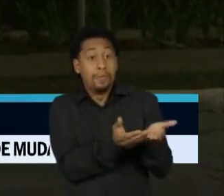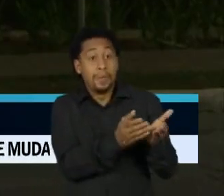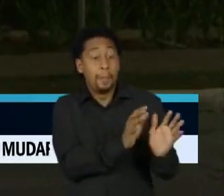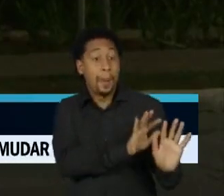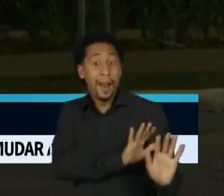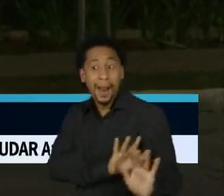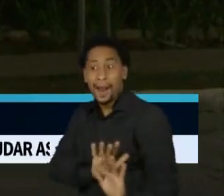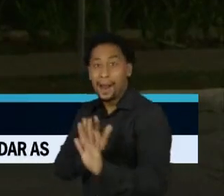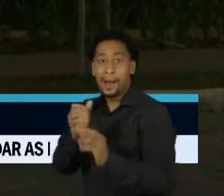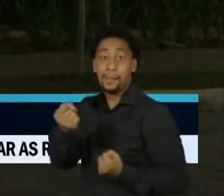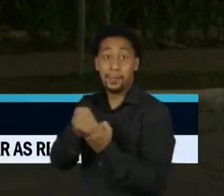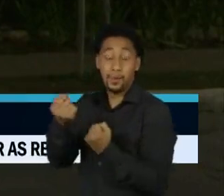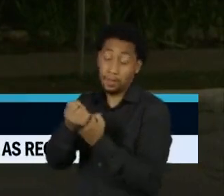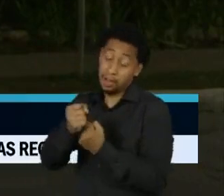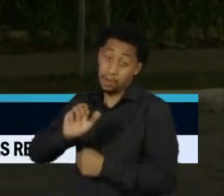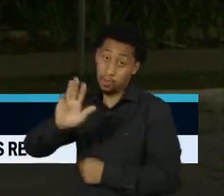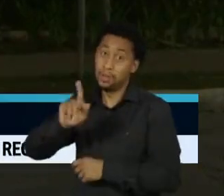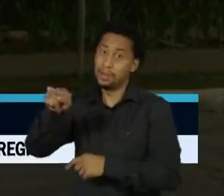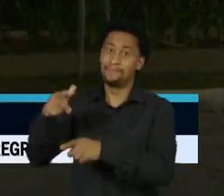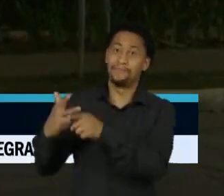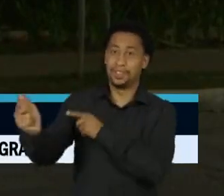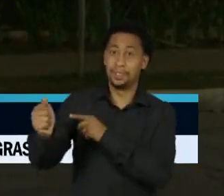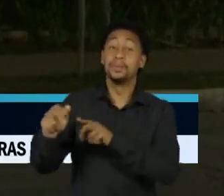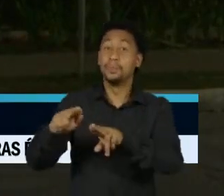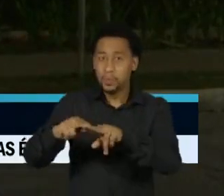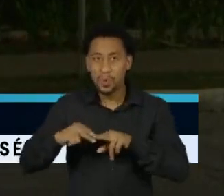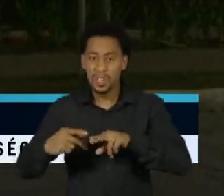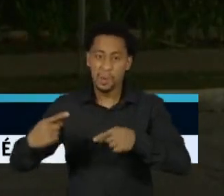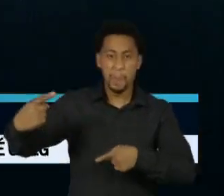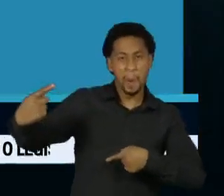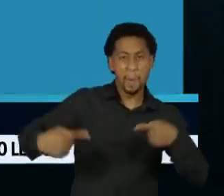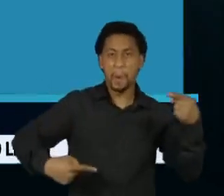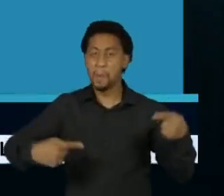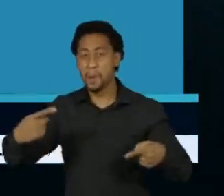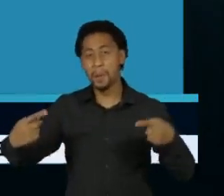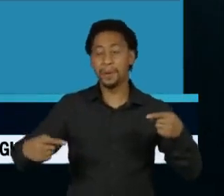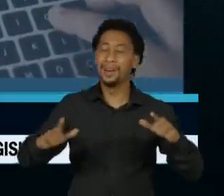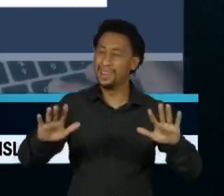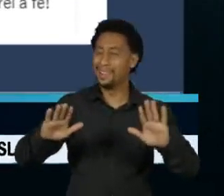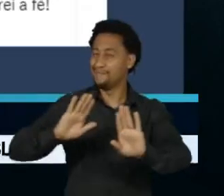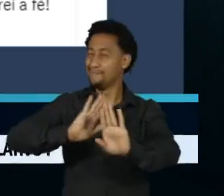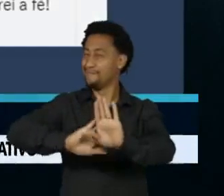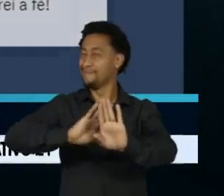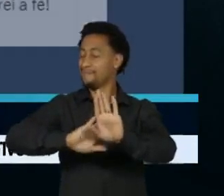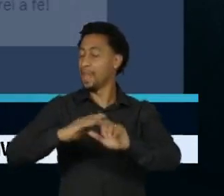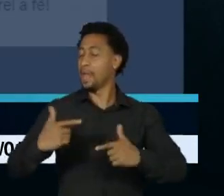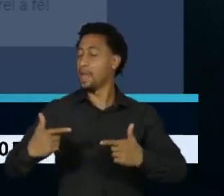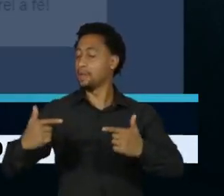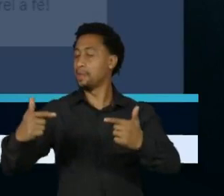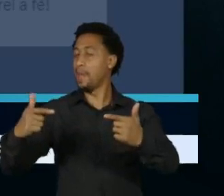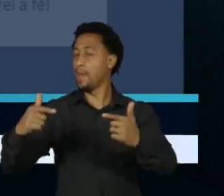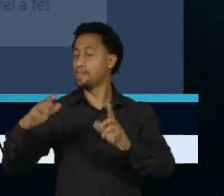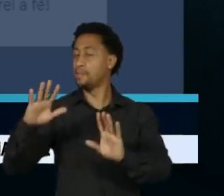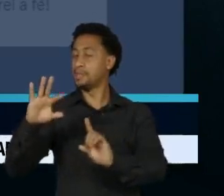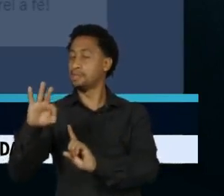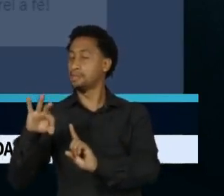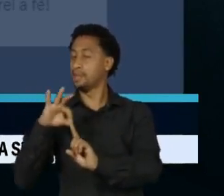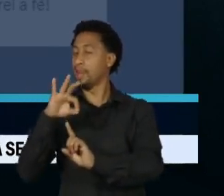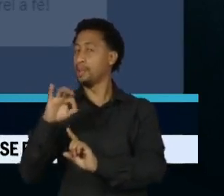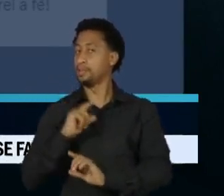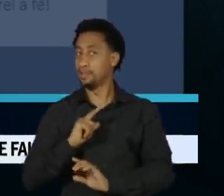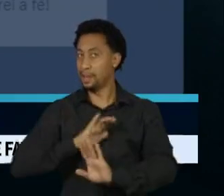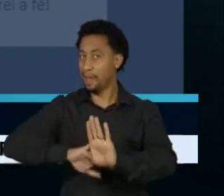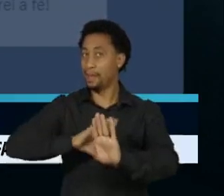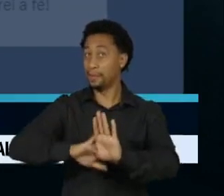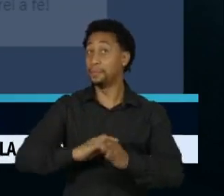Por isso, os dois começaram a campanha em clima de Guerra Santa. Apoiadores de Bolsonaro, como o pastor Marco Feliciano e o